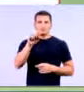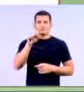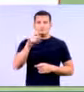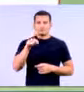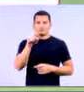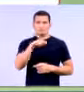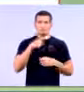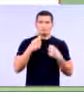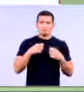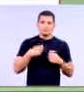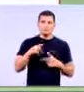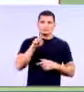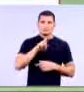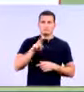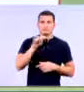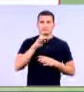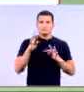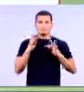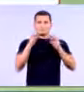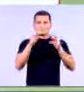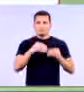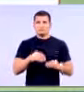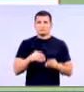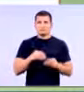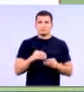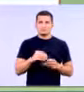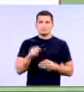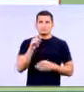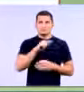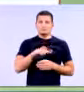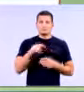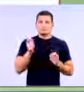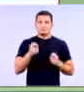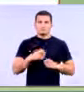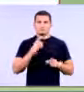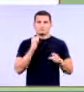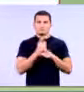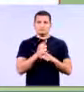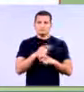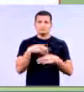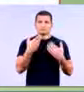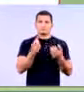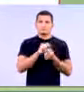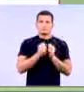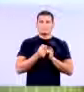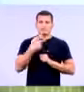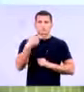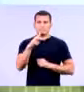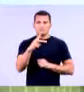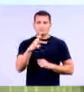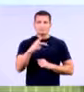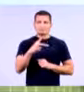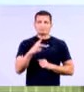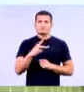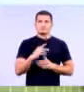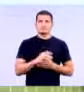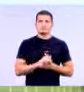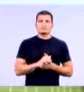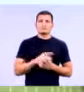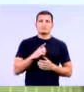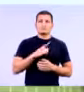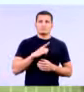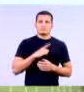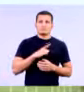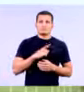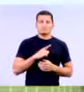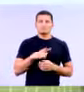deve utilizar todos eles para que você possa encontrar aquele que seja mais adequado às suas funcionalidades. Tem um que é mais